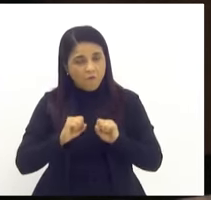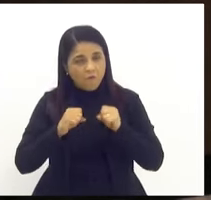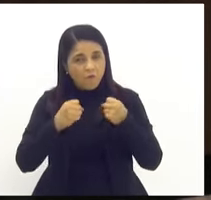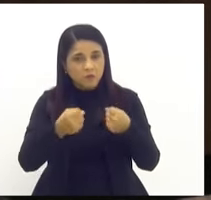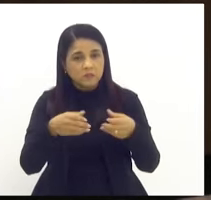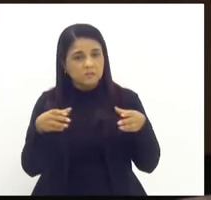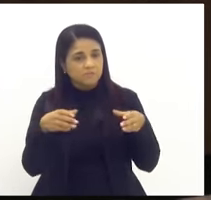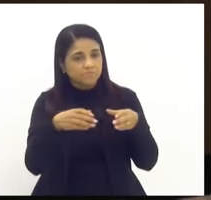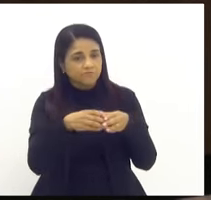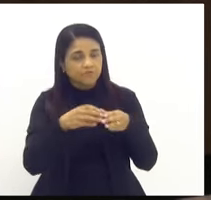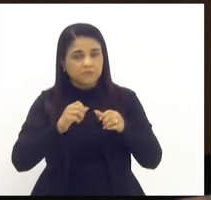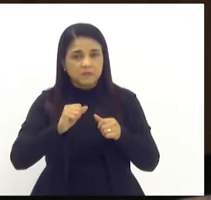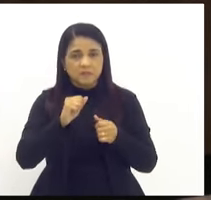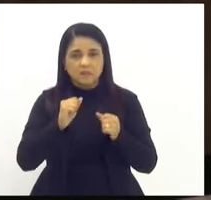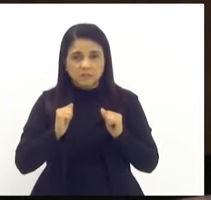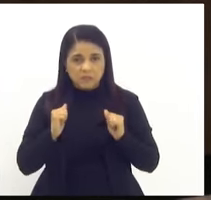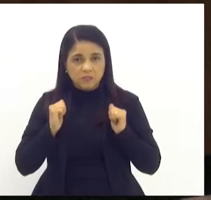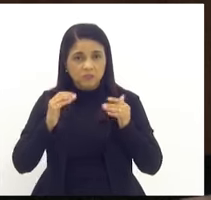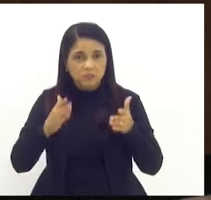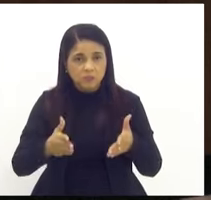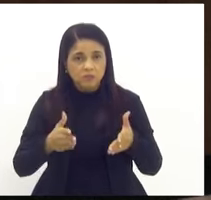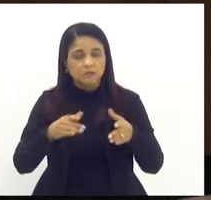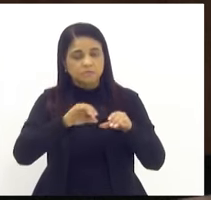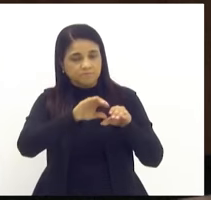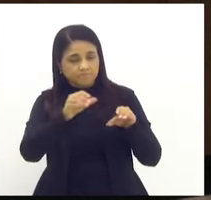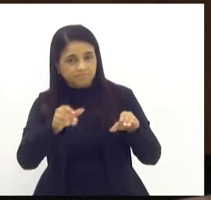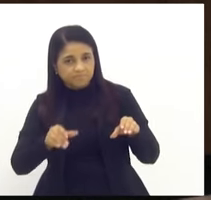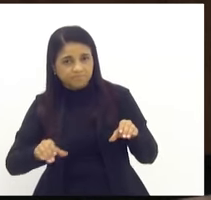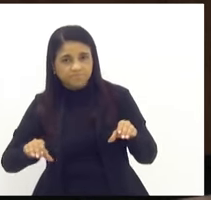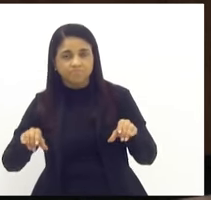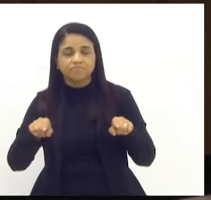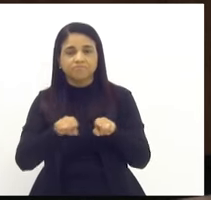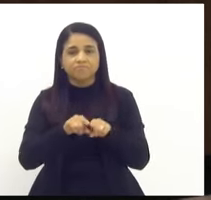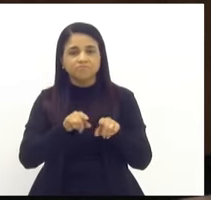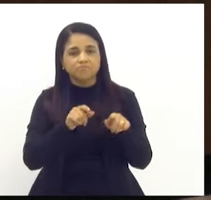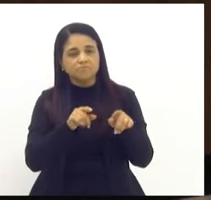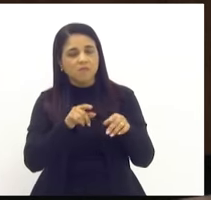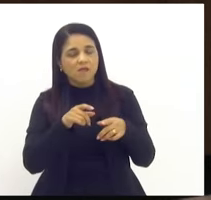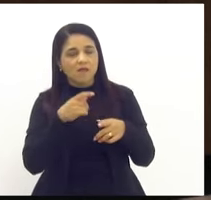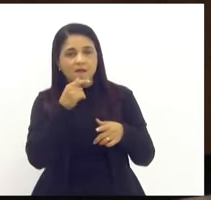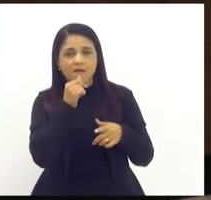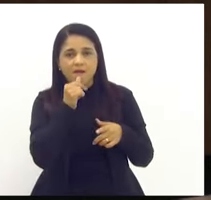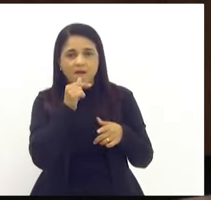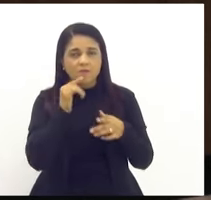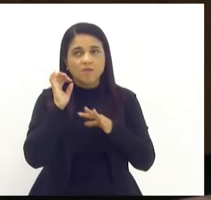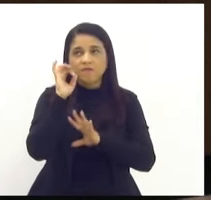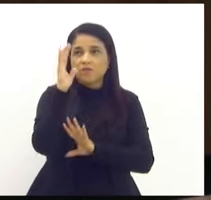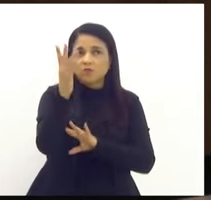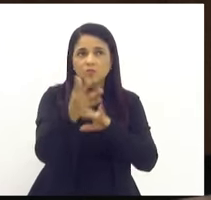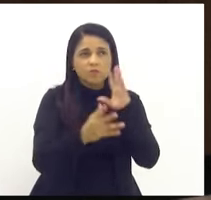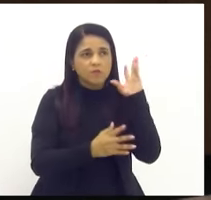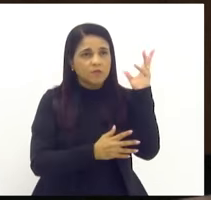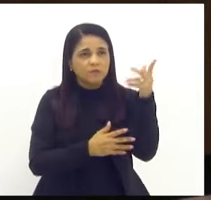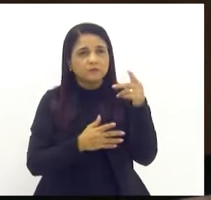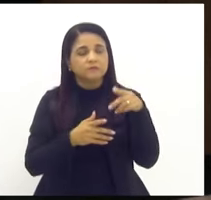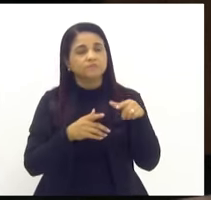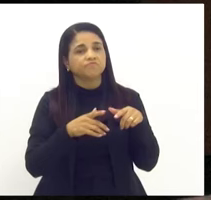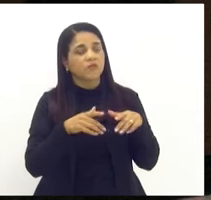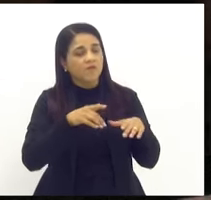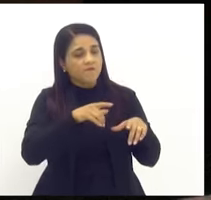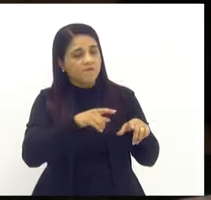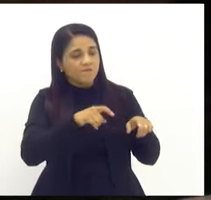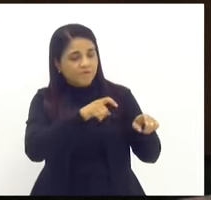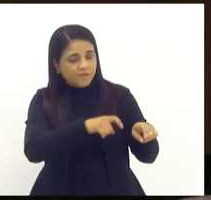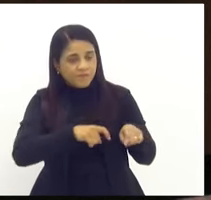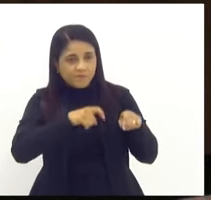educação ambiental e sanitária manejar os sistemas agroflorestais fazendas Marinhas recursos